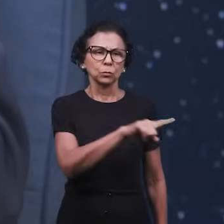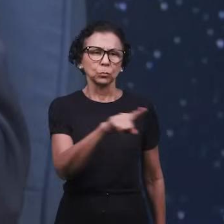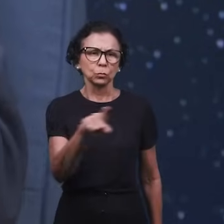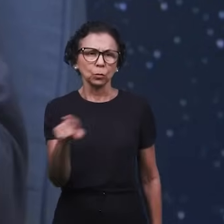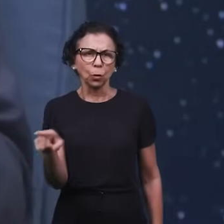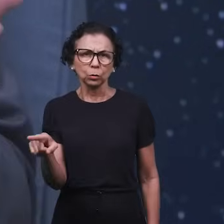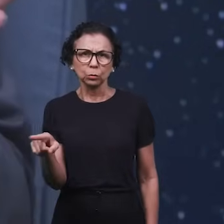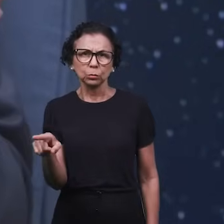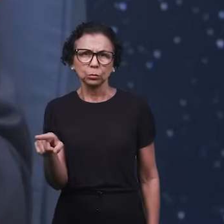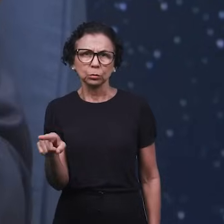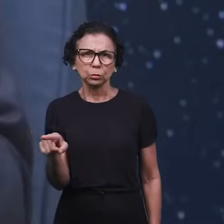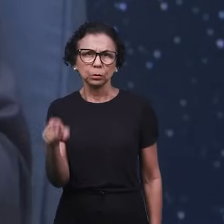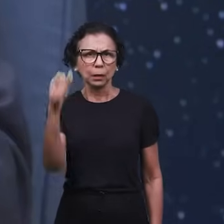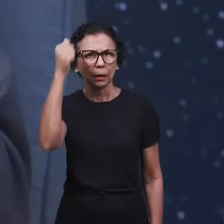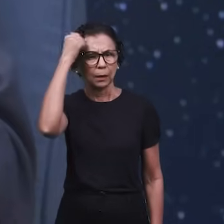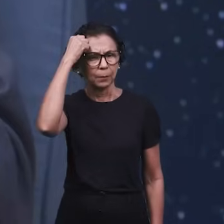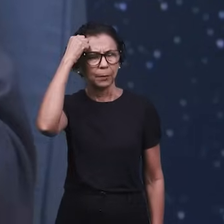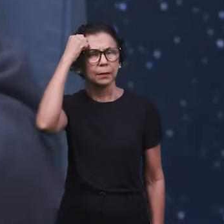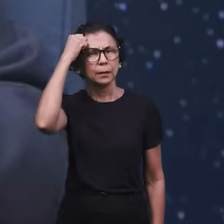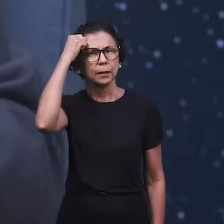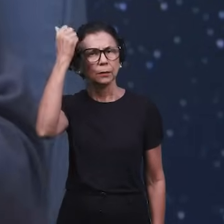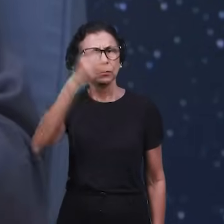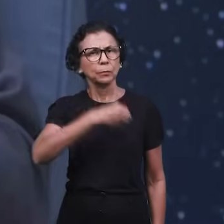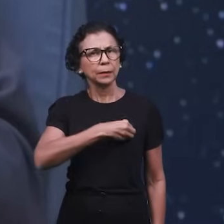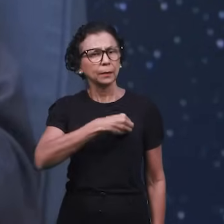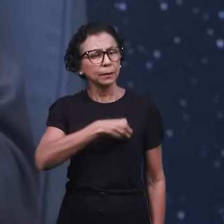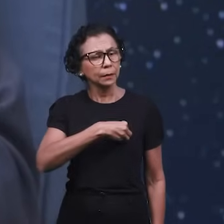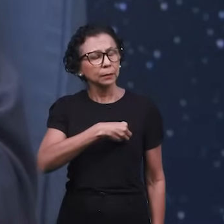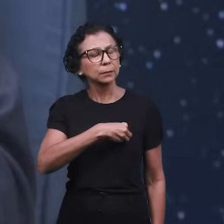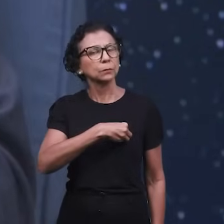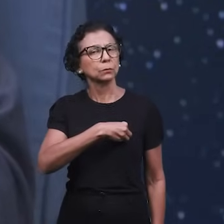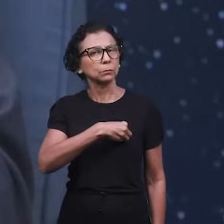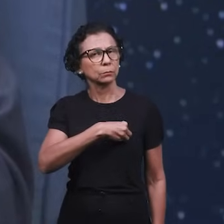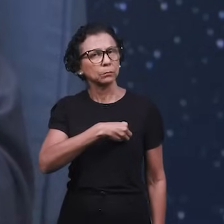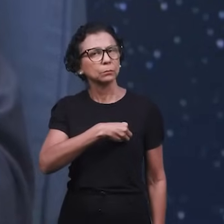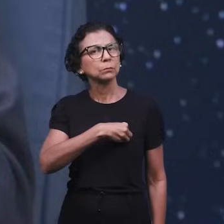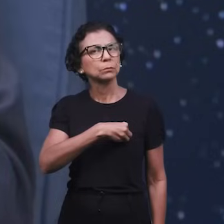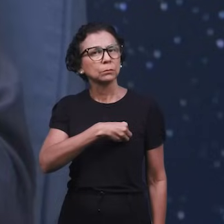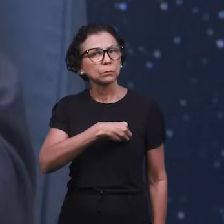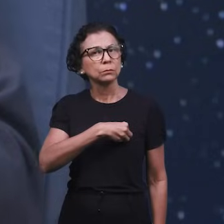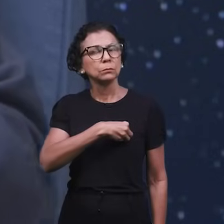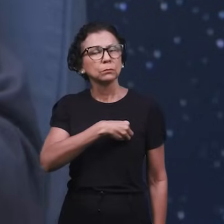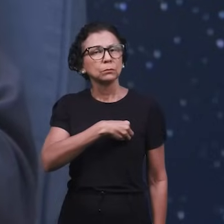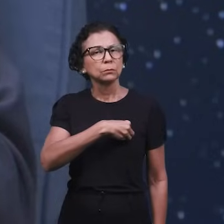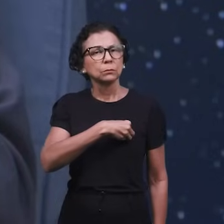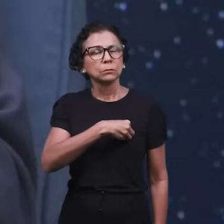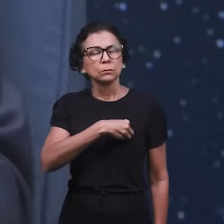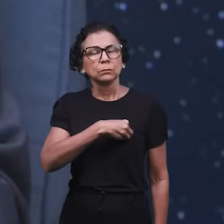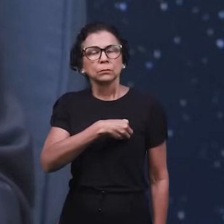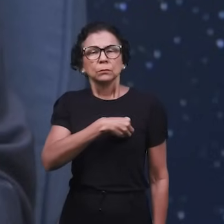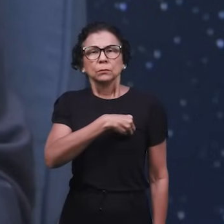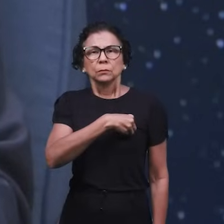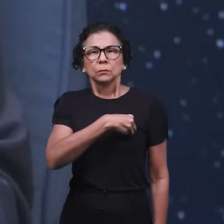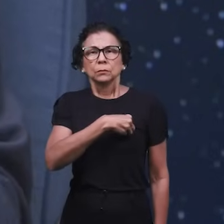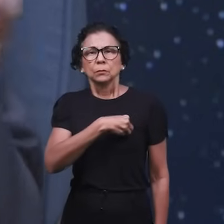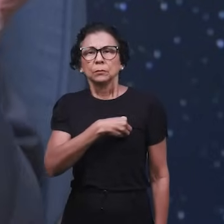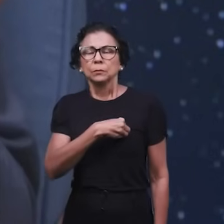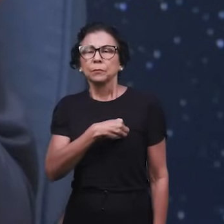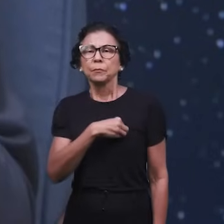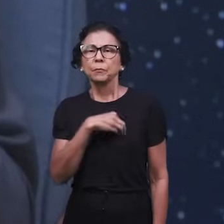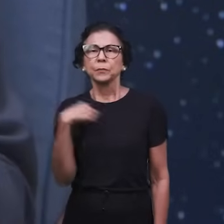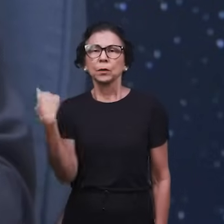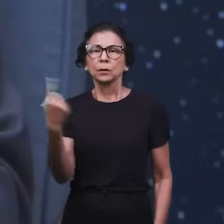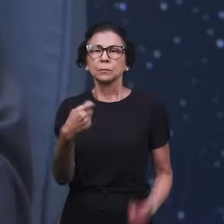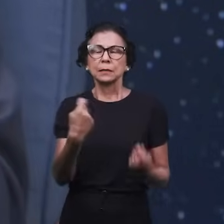Arrependei-vos e crede. O homem precisa ter consciência de que ele pecou, como a